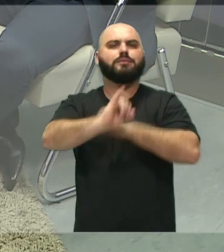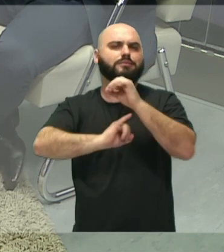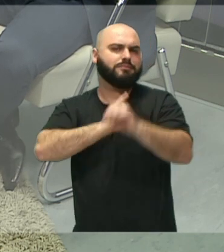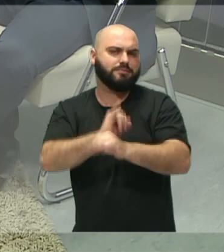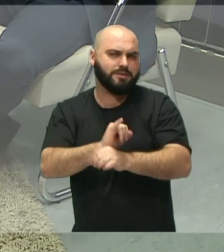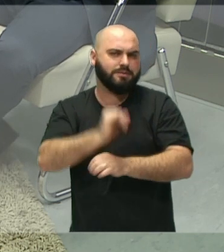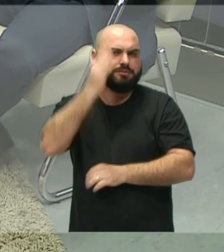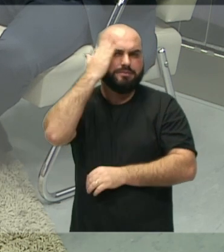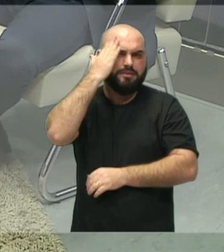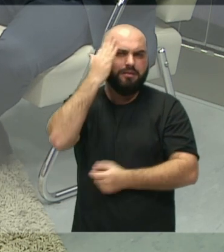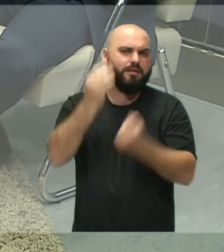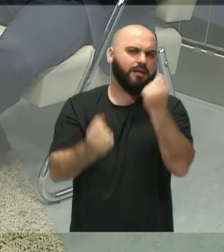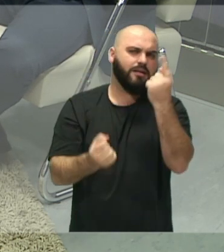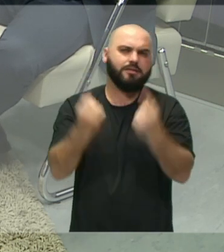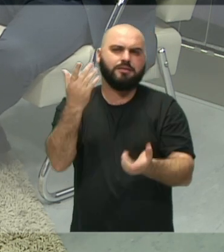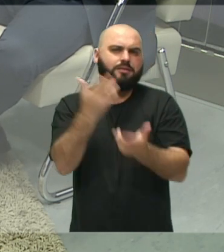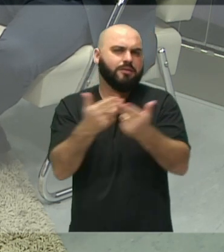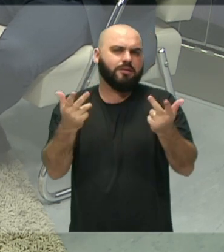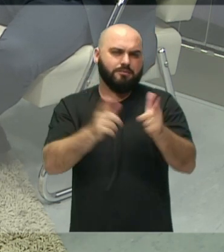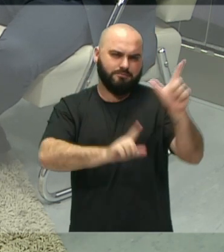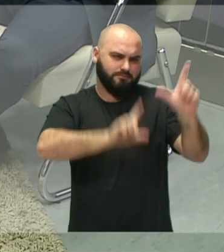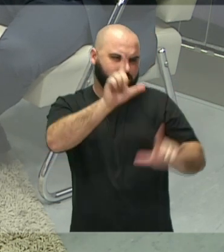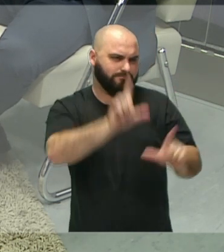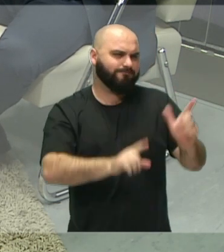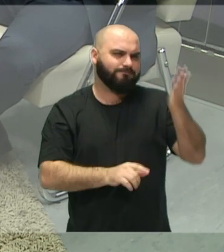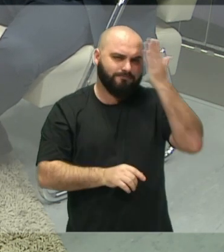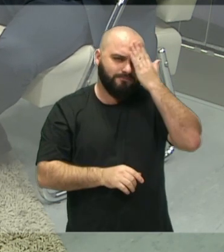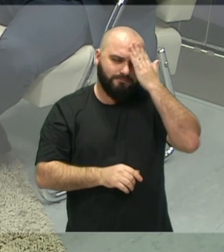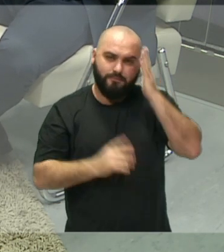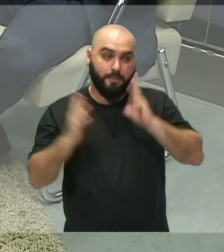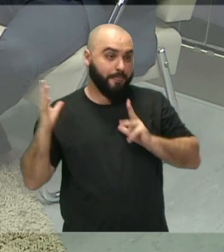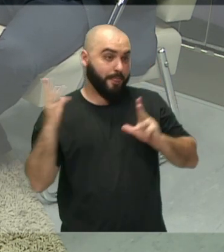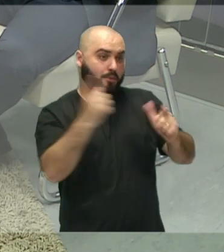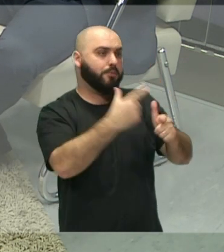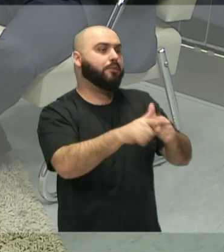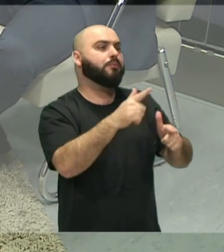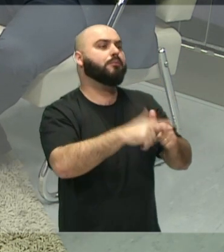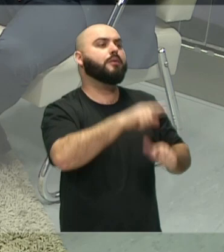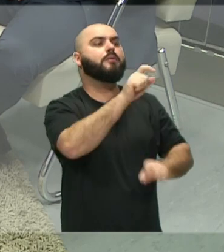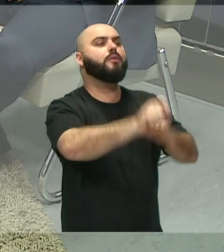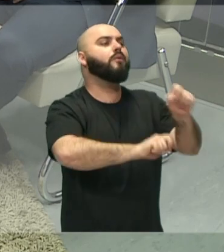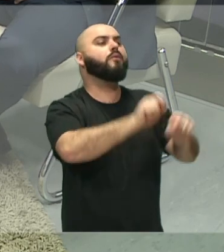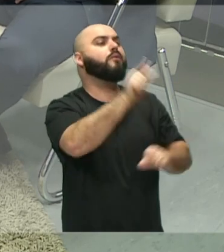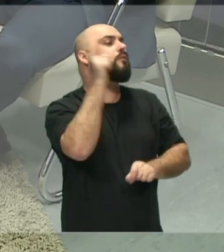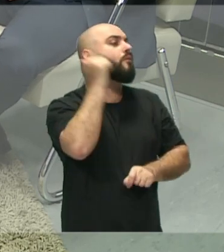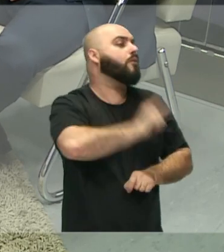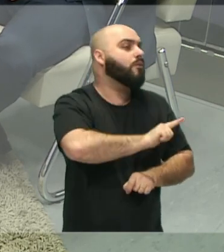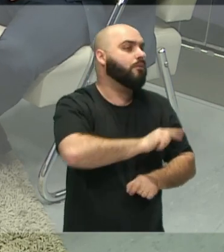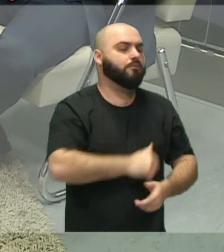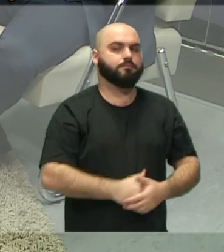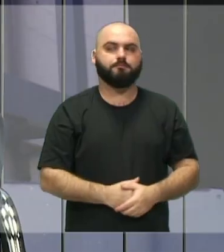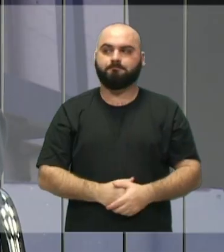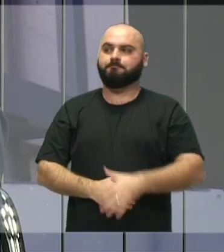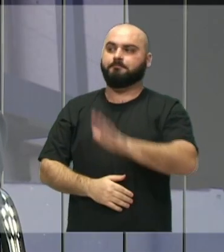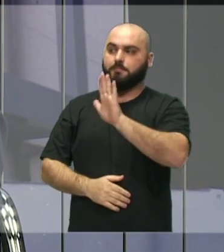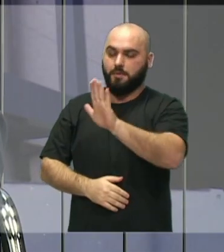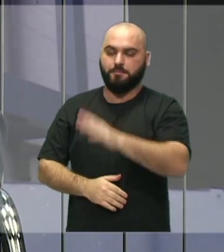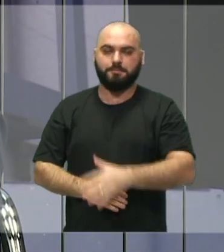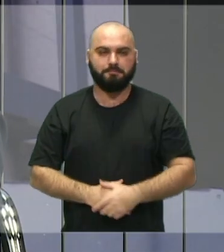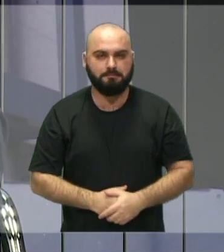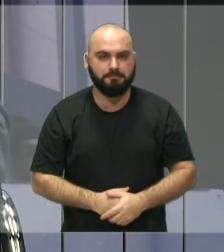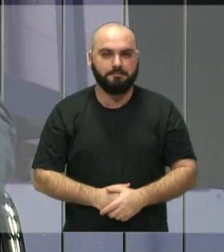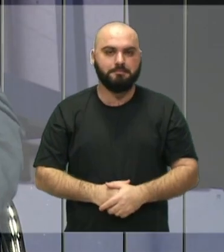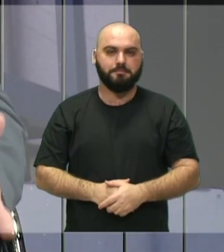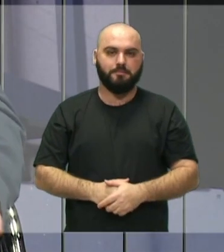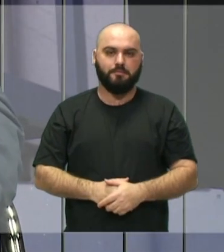situações constrangedoras até na televisão. Como é que você passou por todas essas situações assim? Maurício, a partir do momento que tu coloca o teu nome